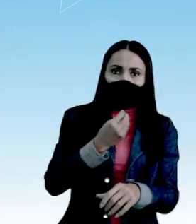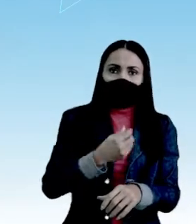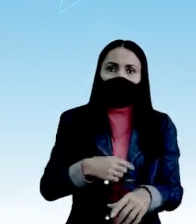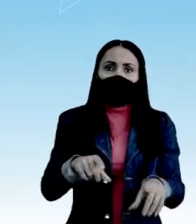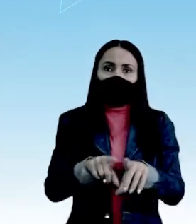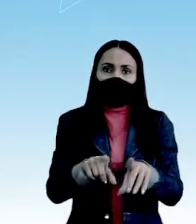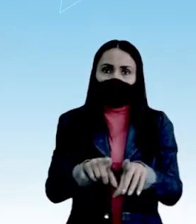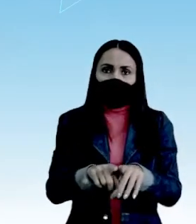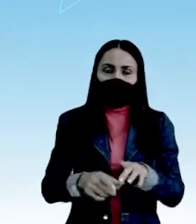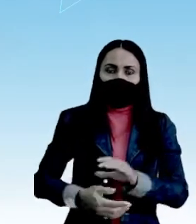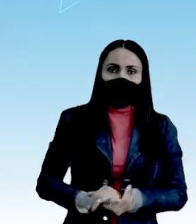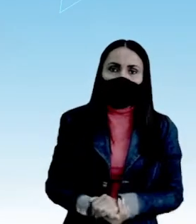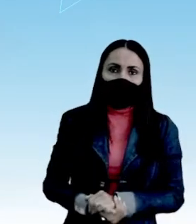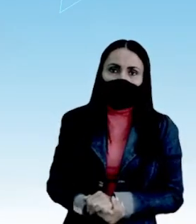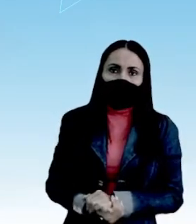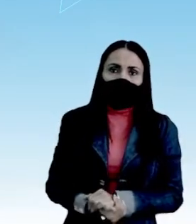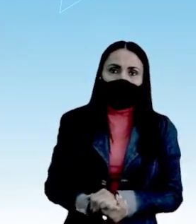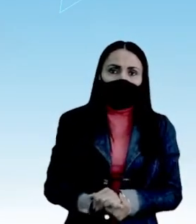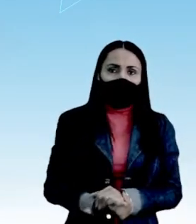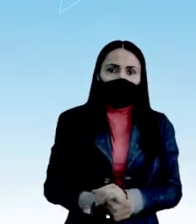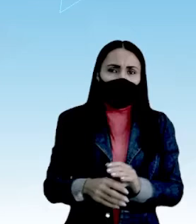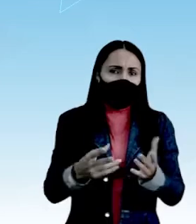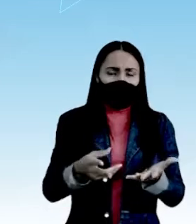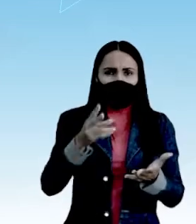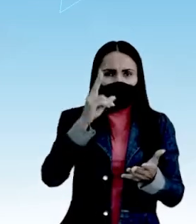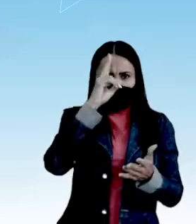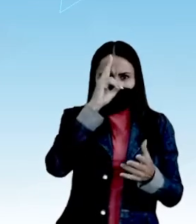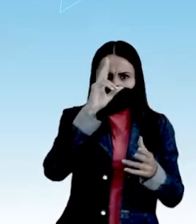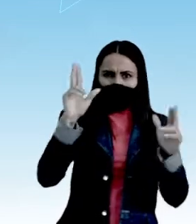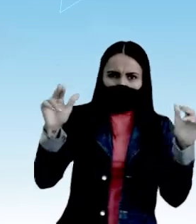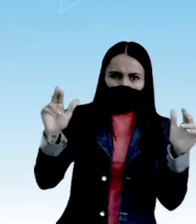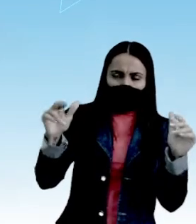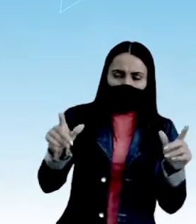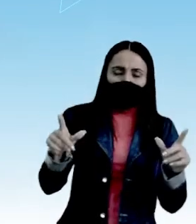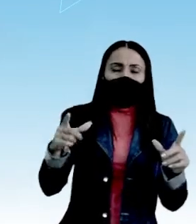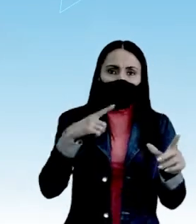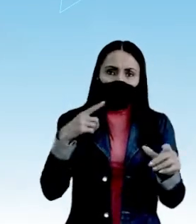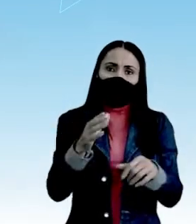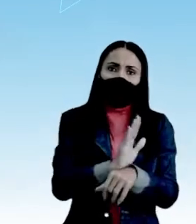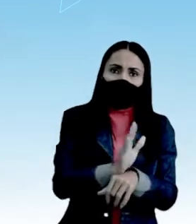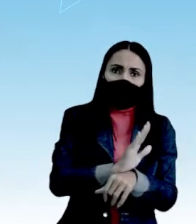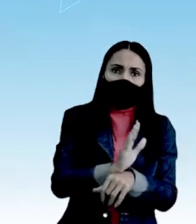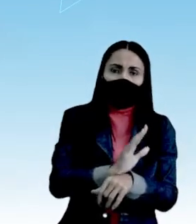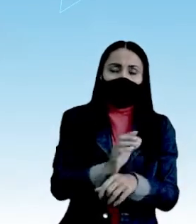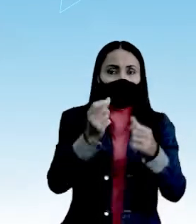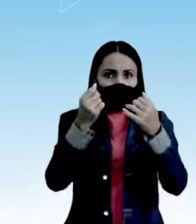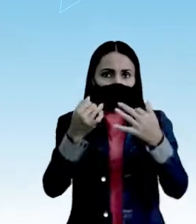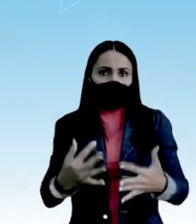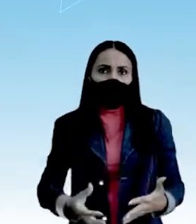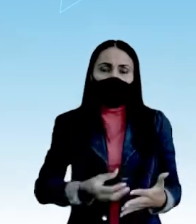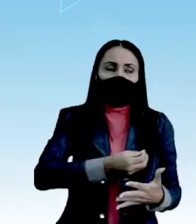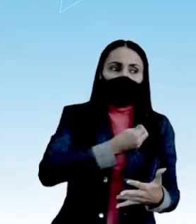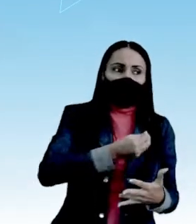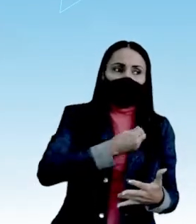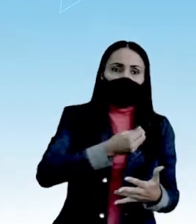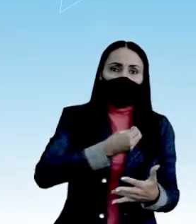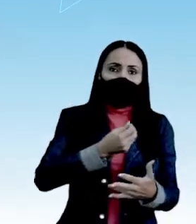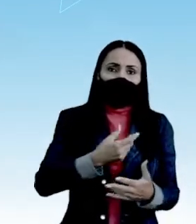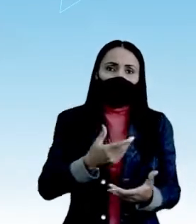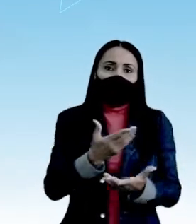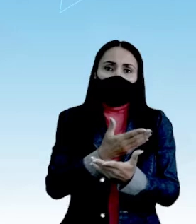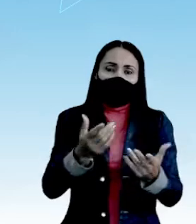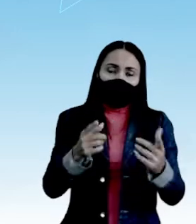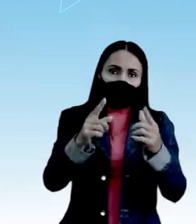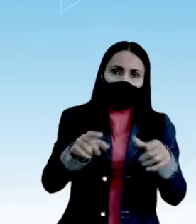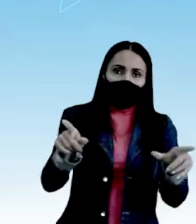Holiday versus os Estados Unidos, é uma coisa assim, eu não me lembro direito o título, mas tem um filme que fala justamente da vida dela e desse episódio, né, com a